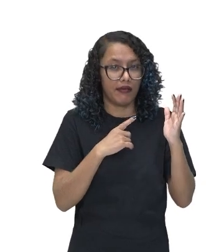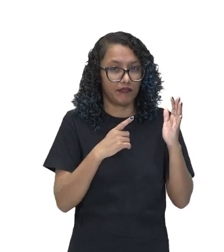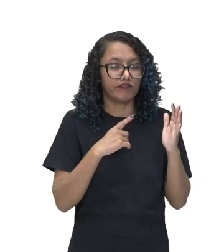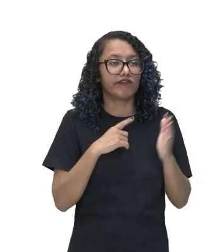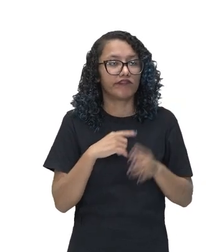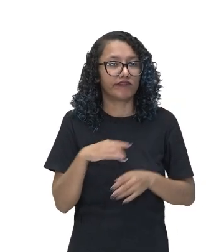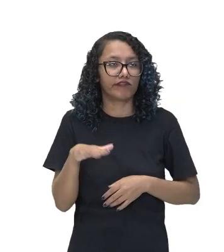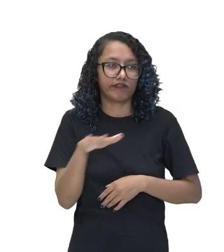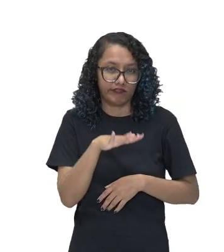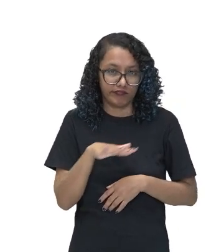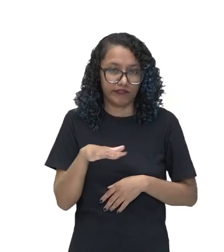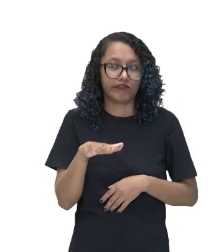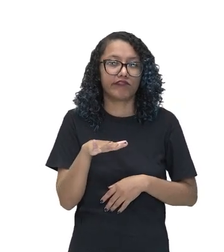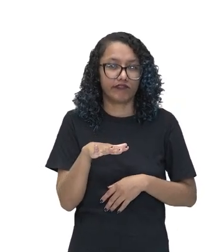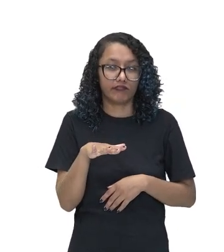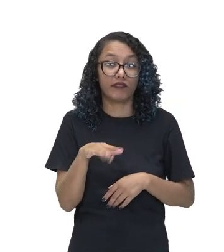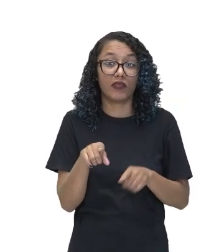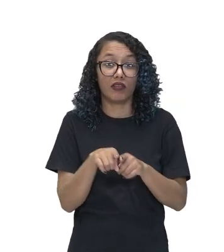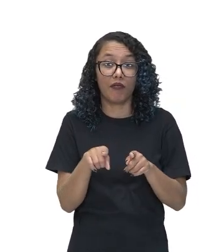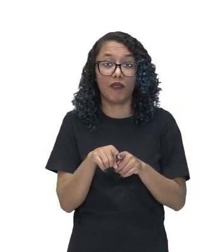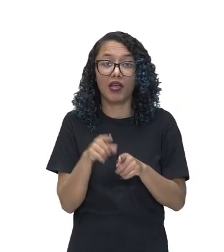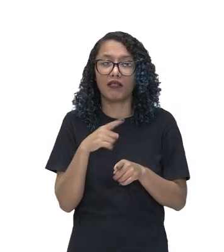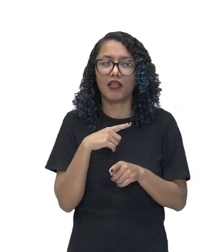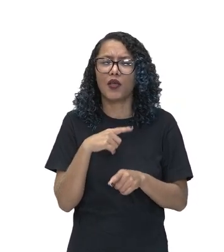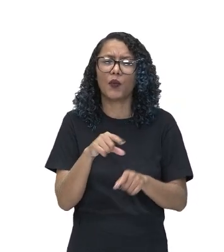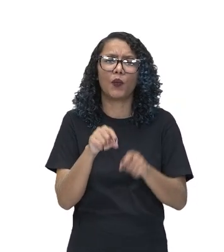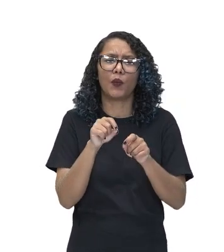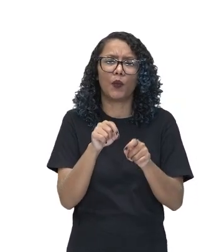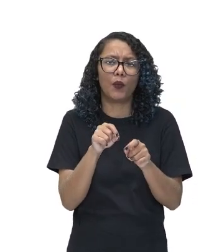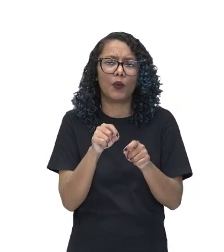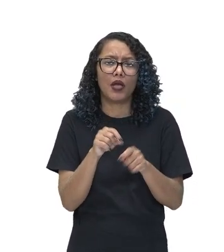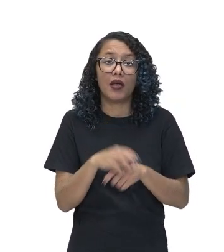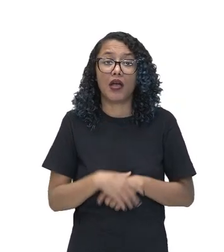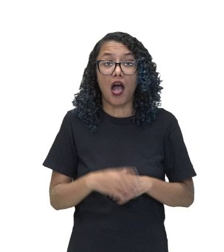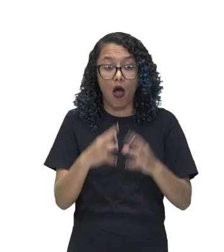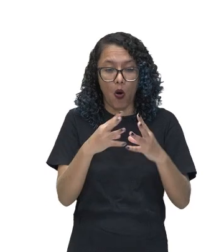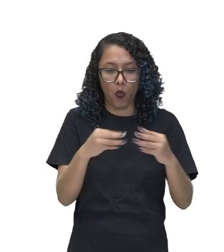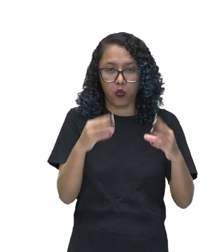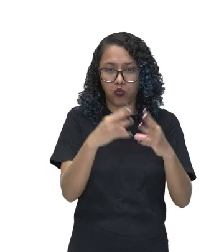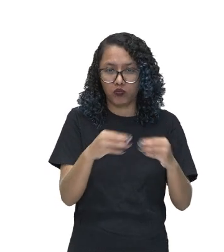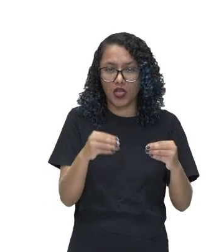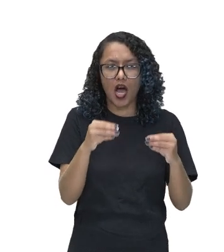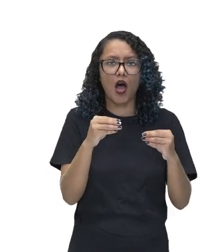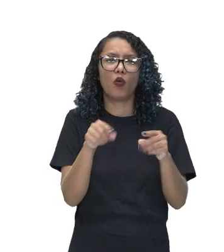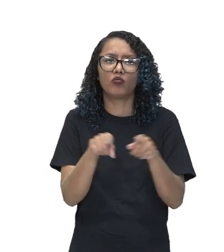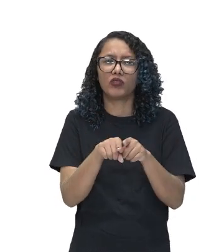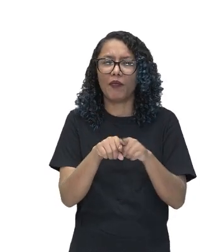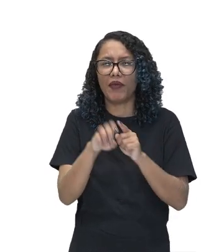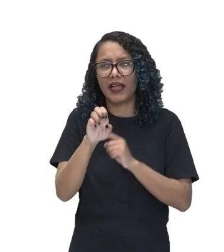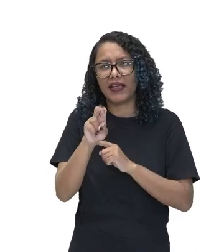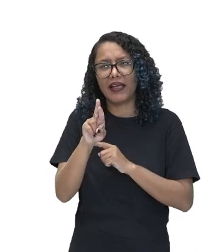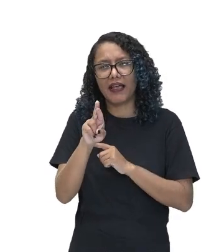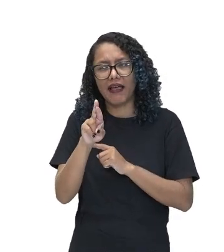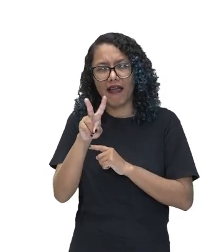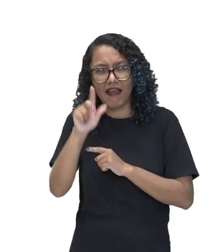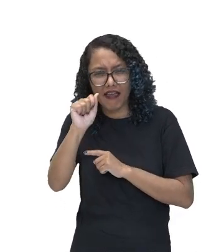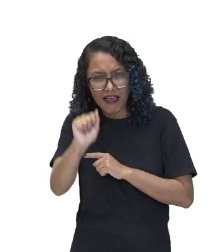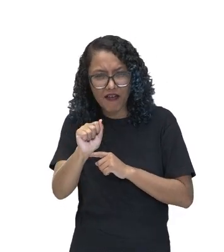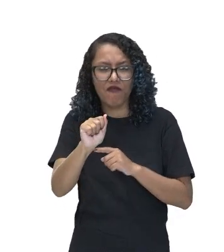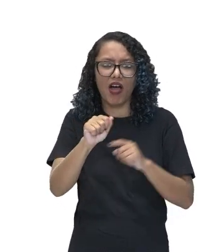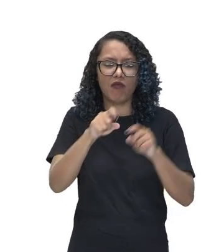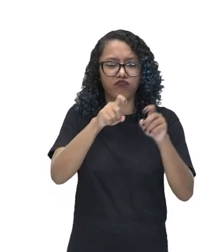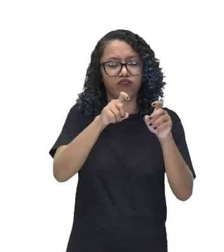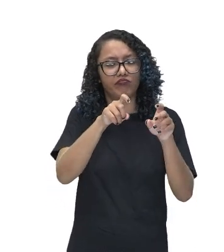temos aí o destaque para o cultivo de algodão, da erva mate e a prática da